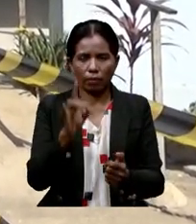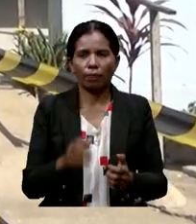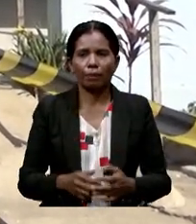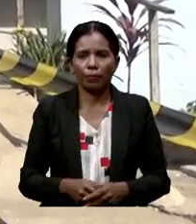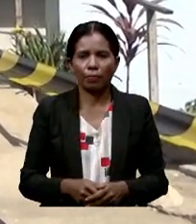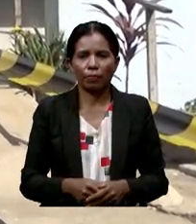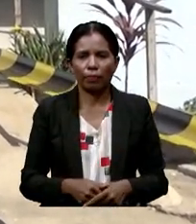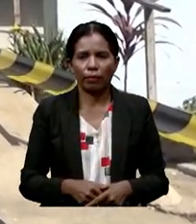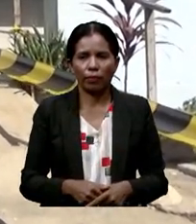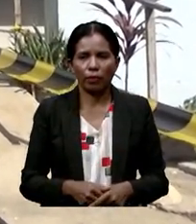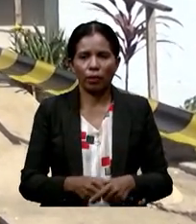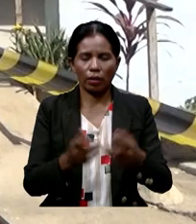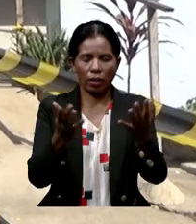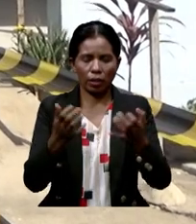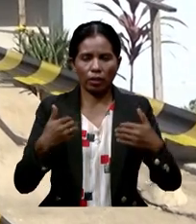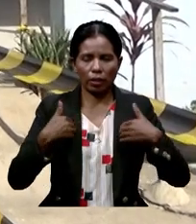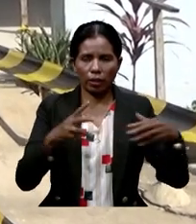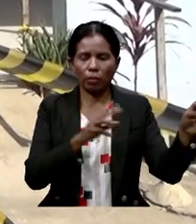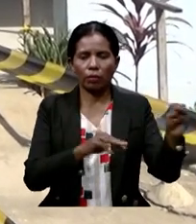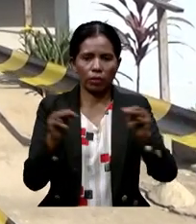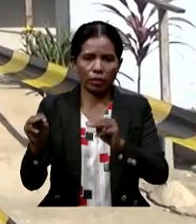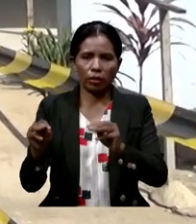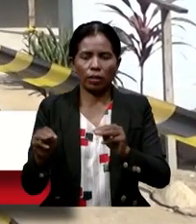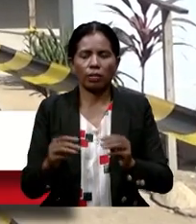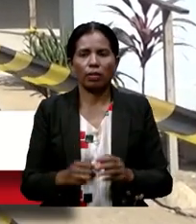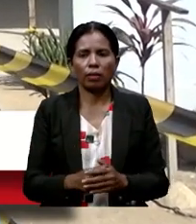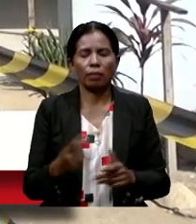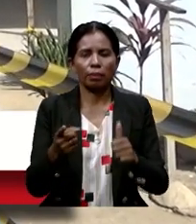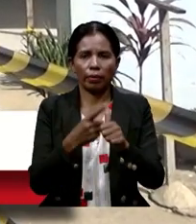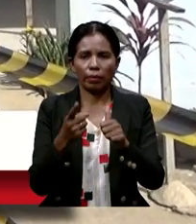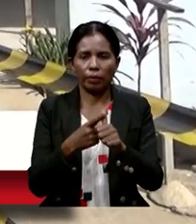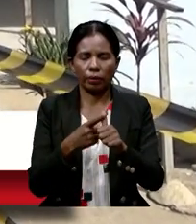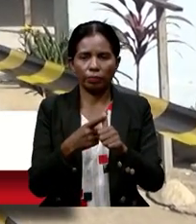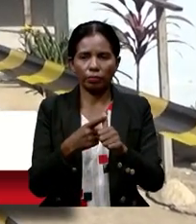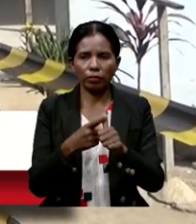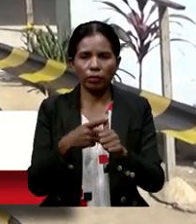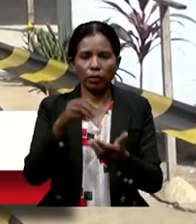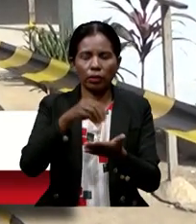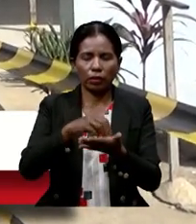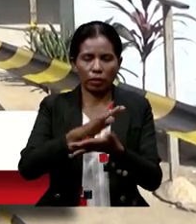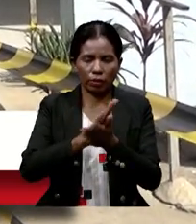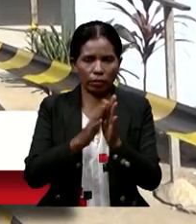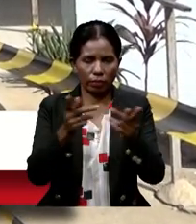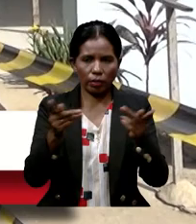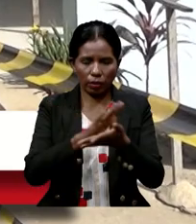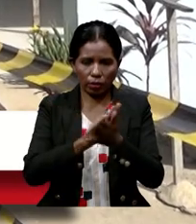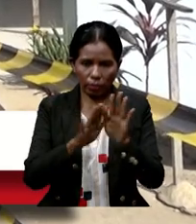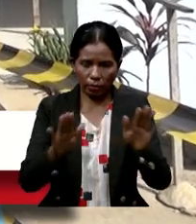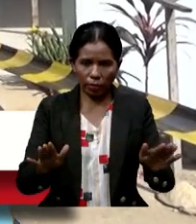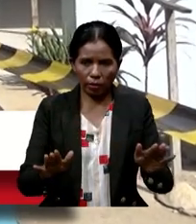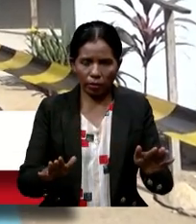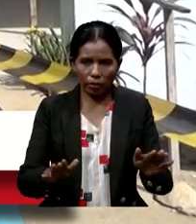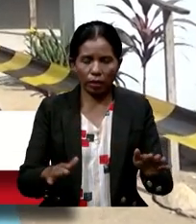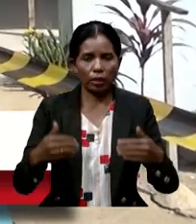E a cara que mudança de ritmo. Primeiro, cria estabilidade. A mente em